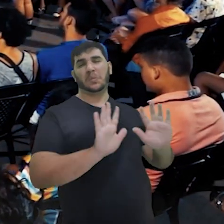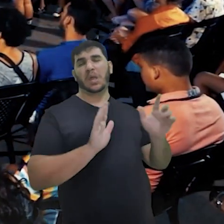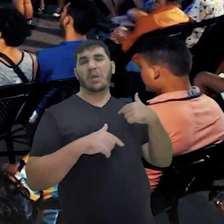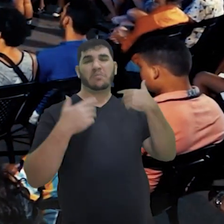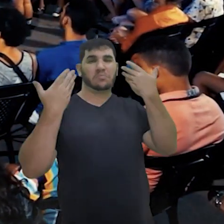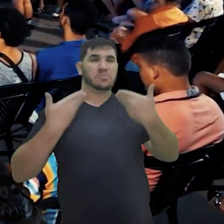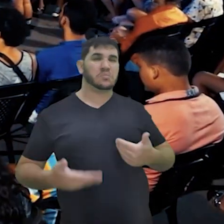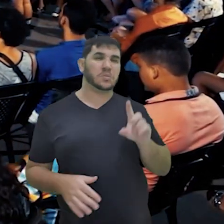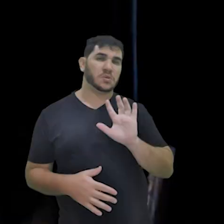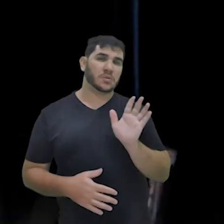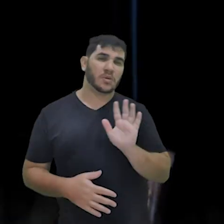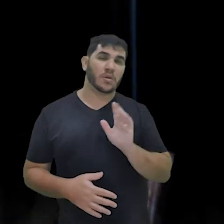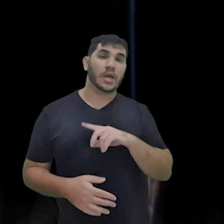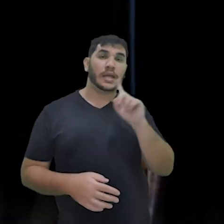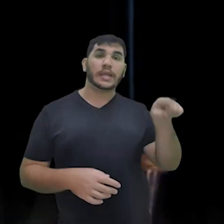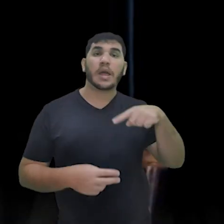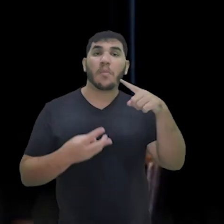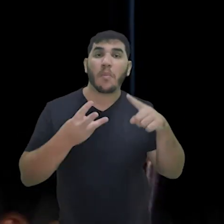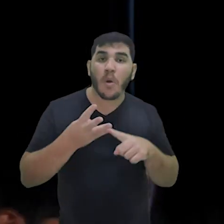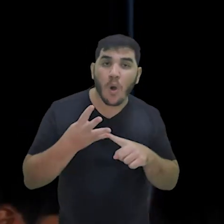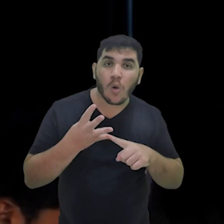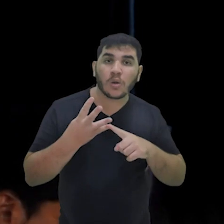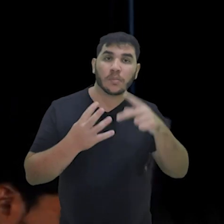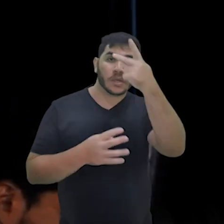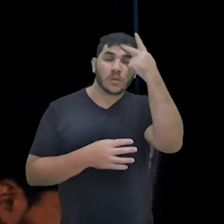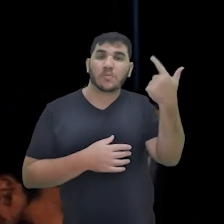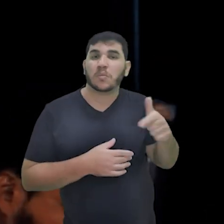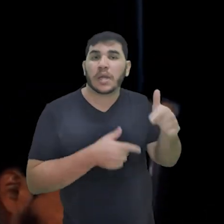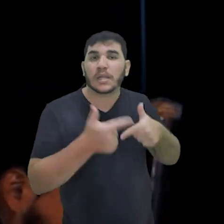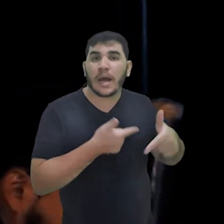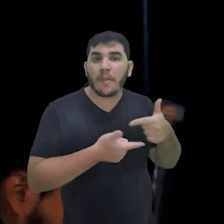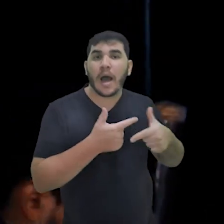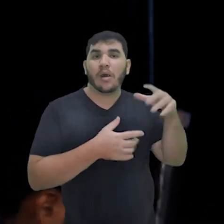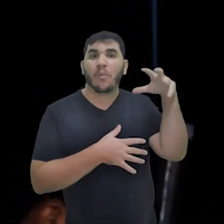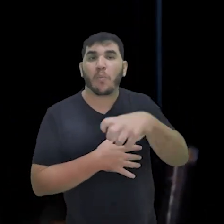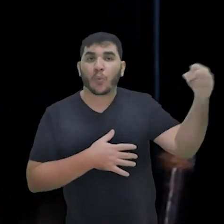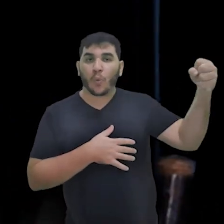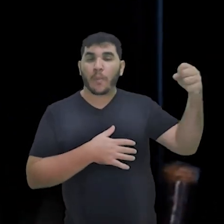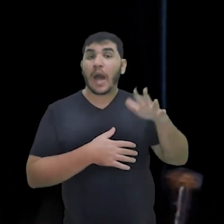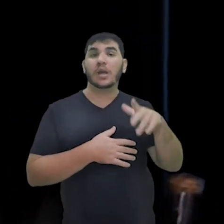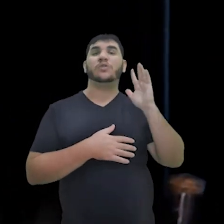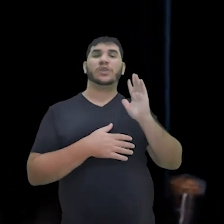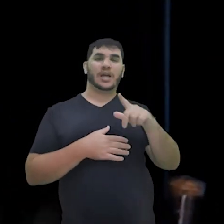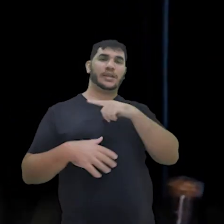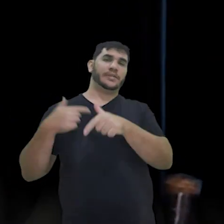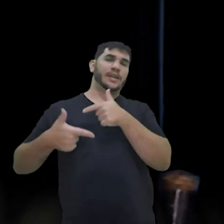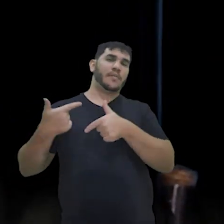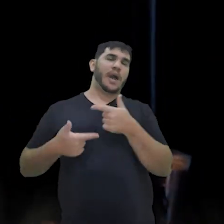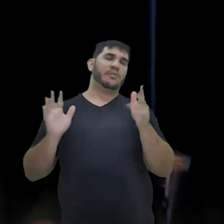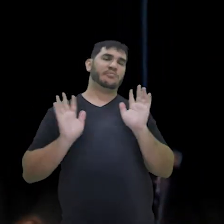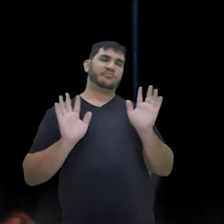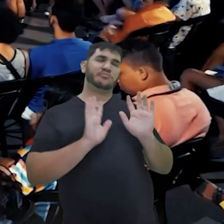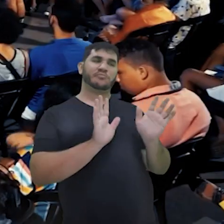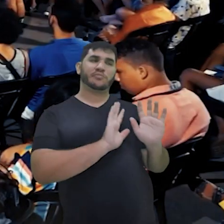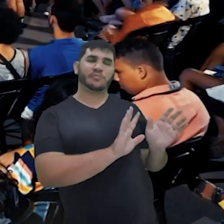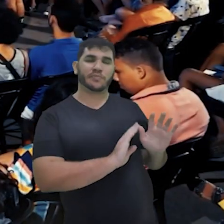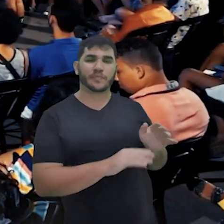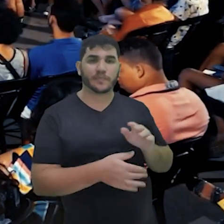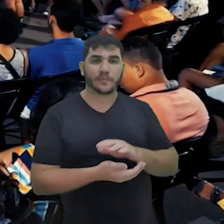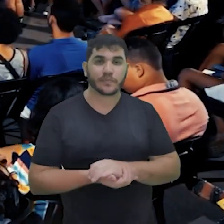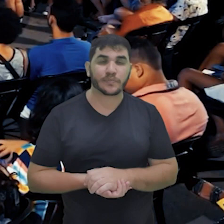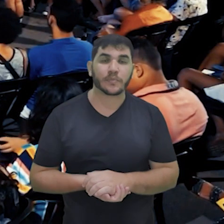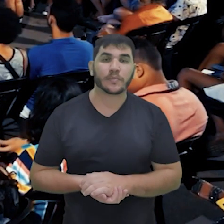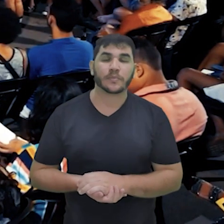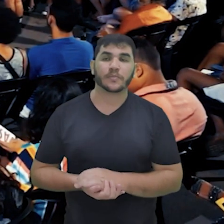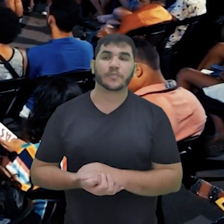miserável. Depois agarraram os desempregados, mas como tenho meu emprego, também não me importei. Henrique segura o